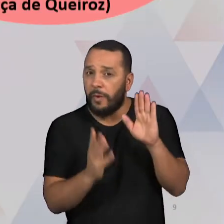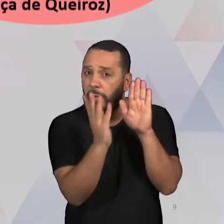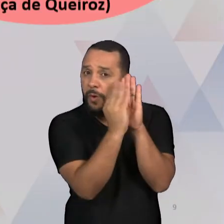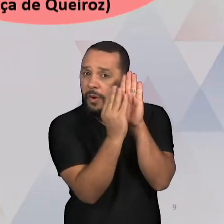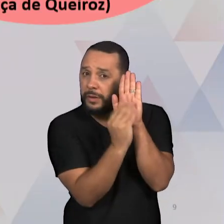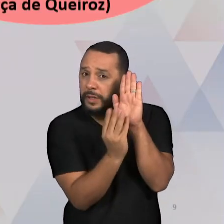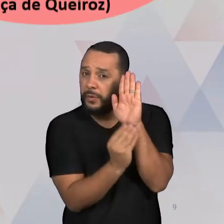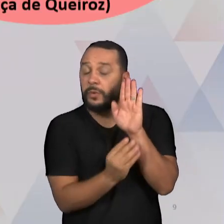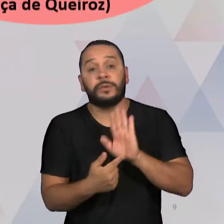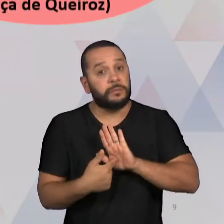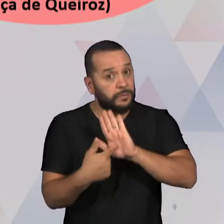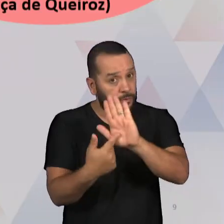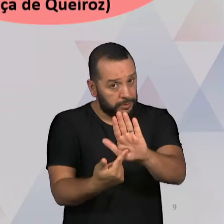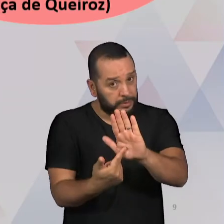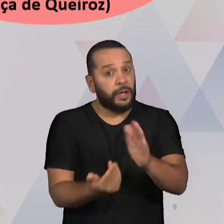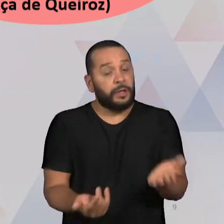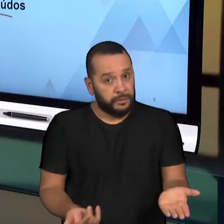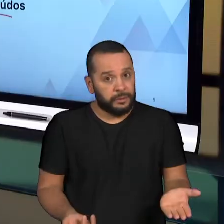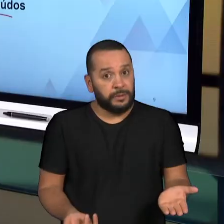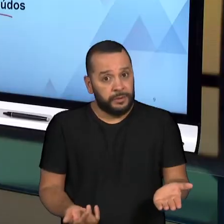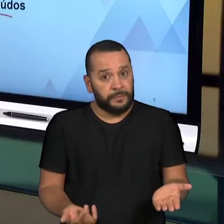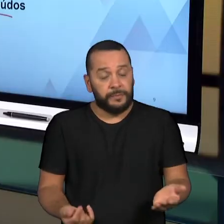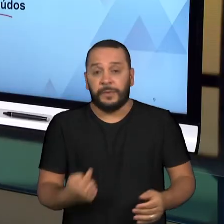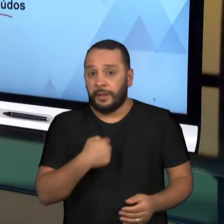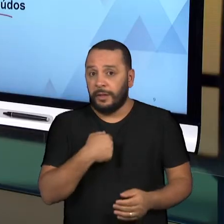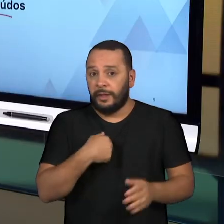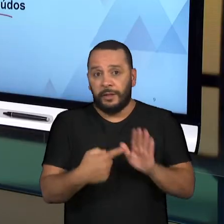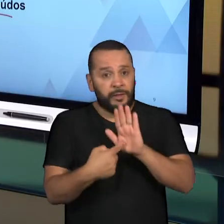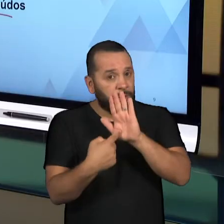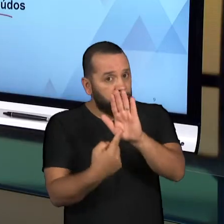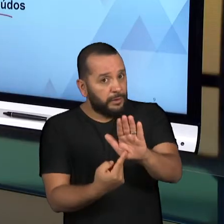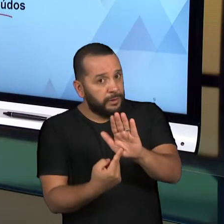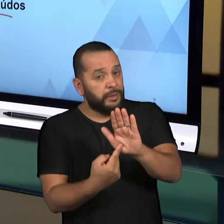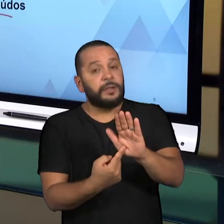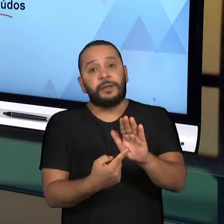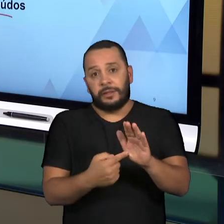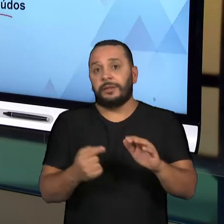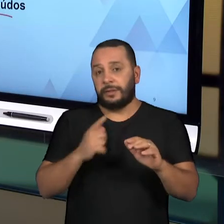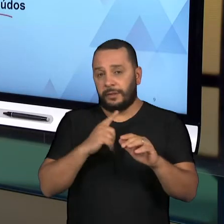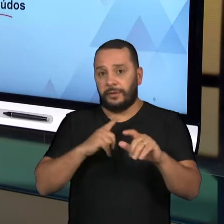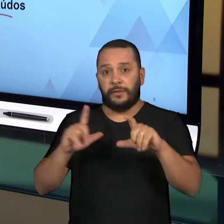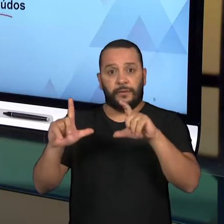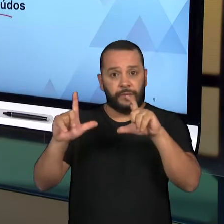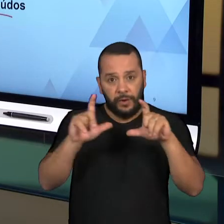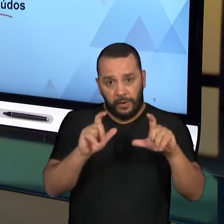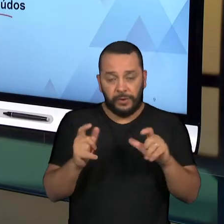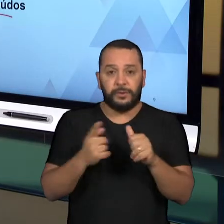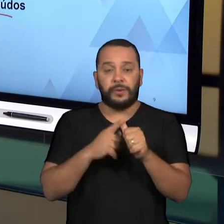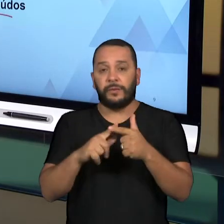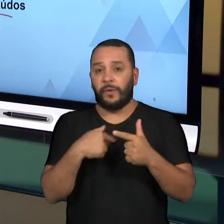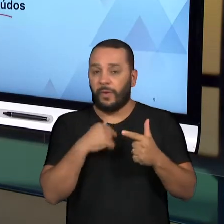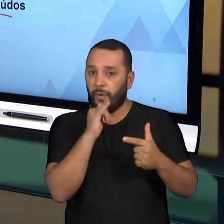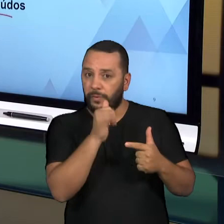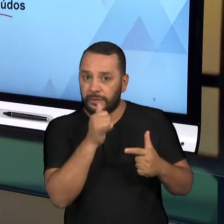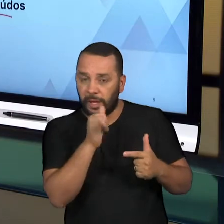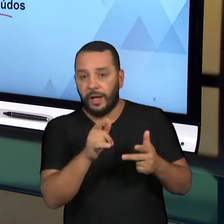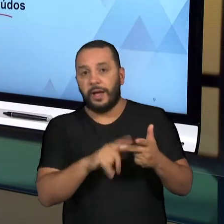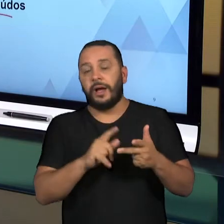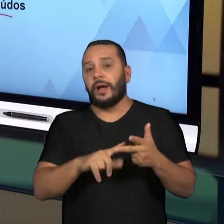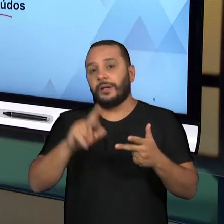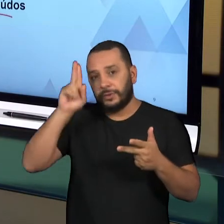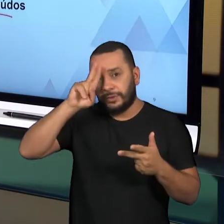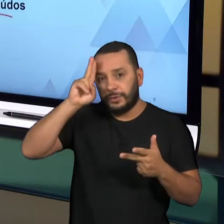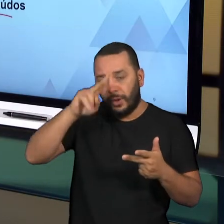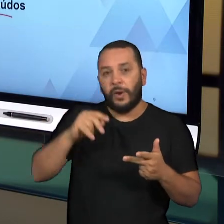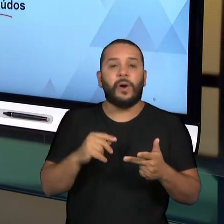serão apresentados é então eu vou apresentar através de imagens eu vou contar eu vou trazer uma história